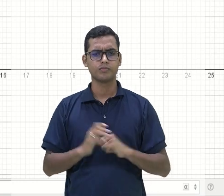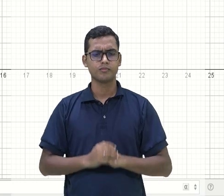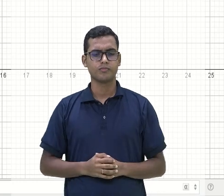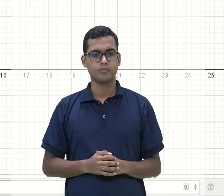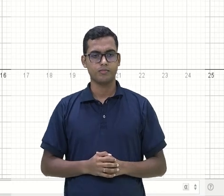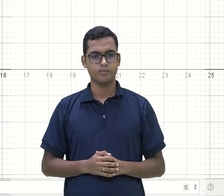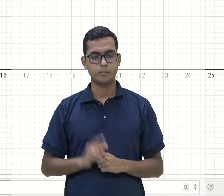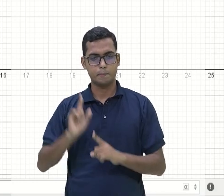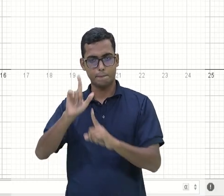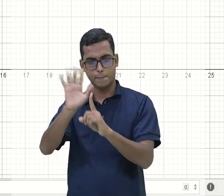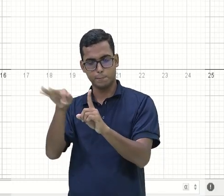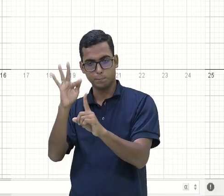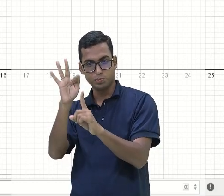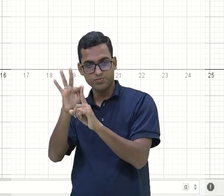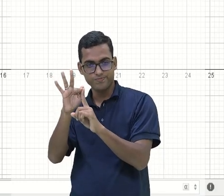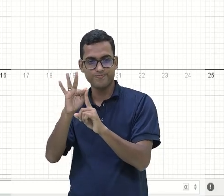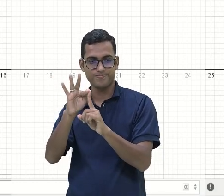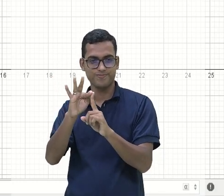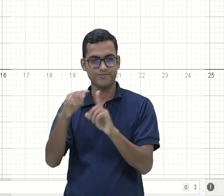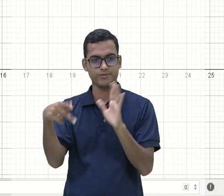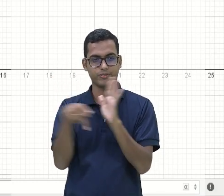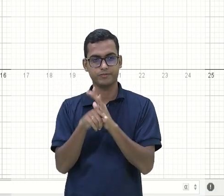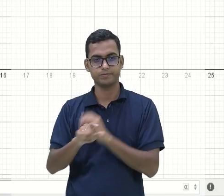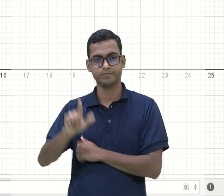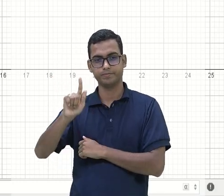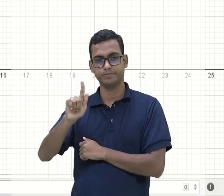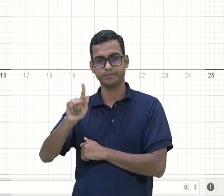uma função g de x